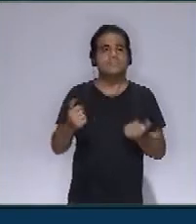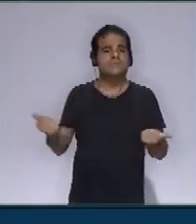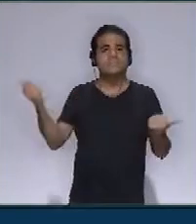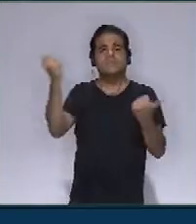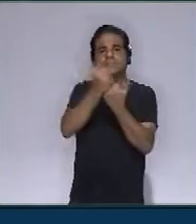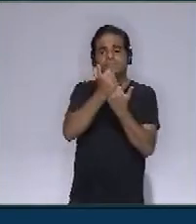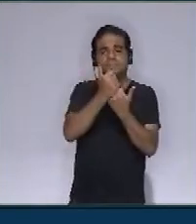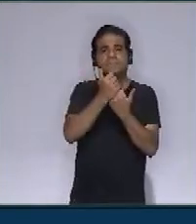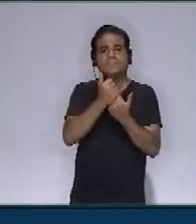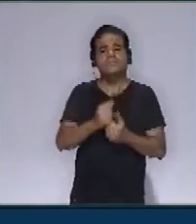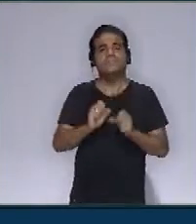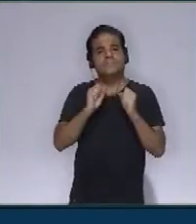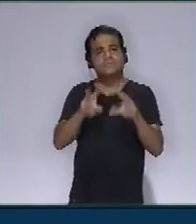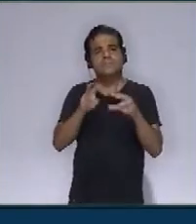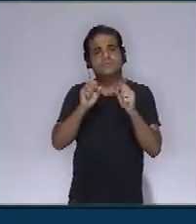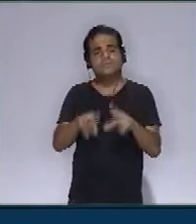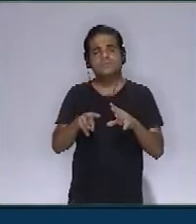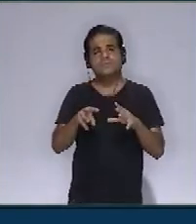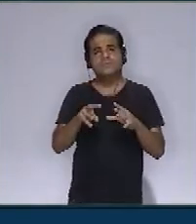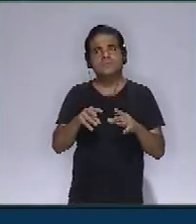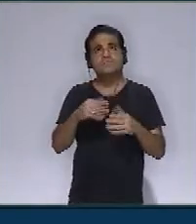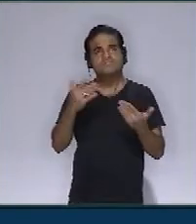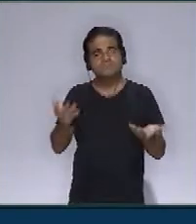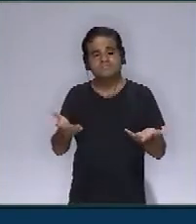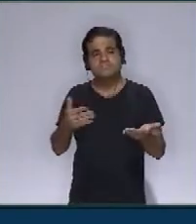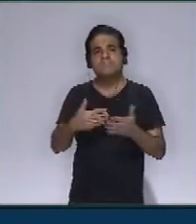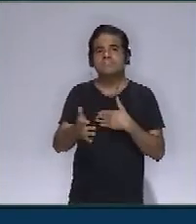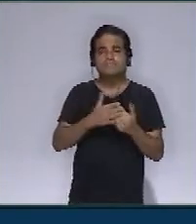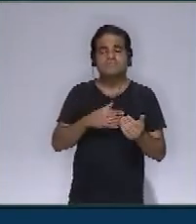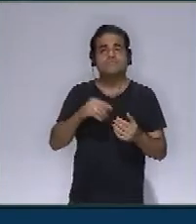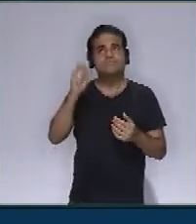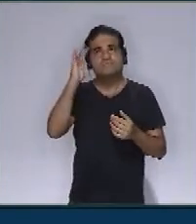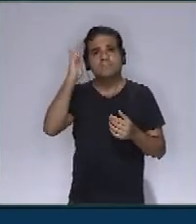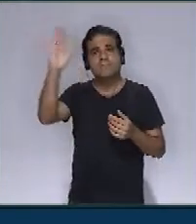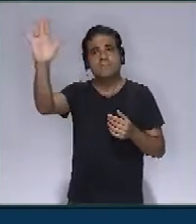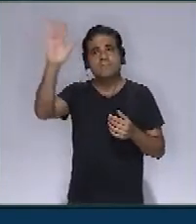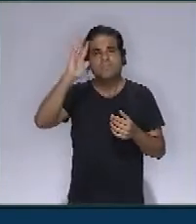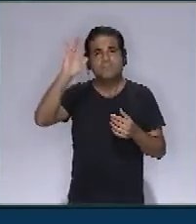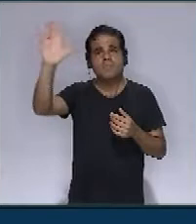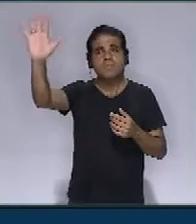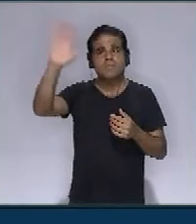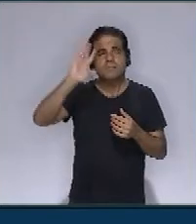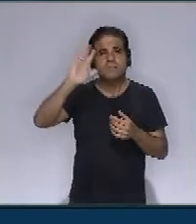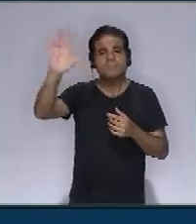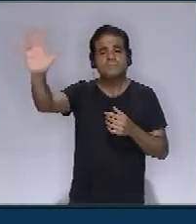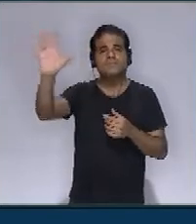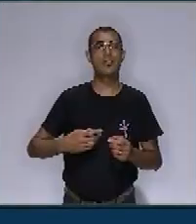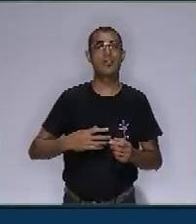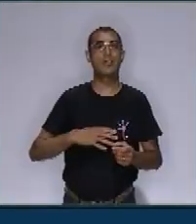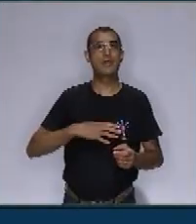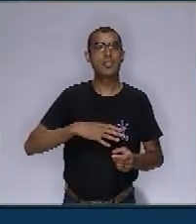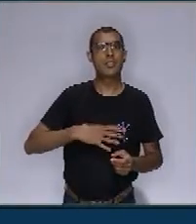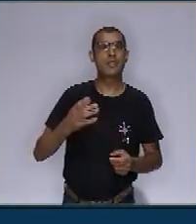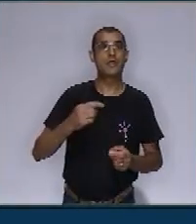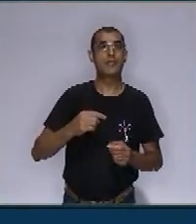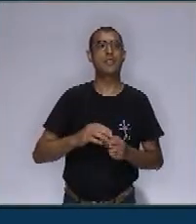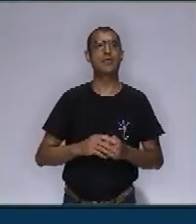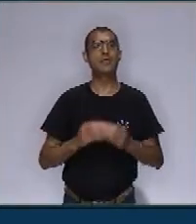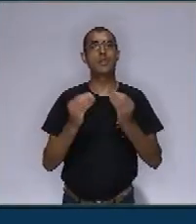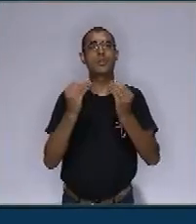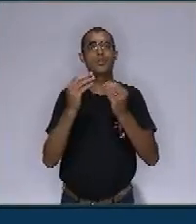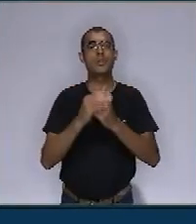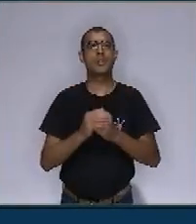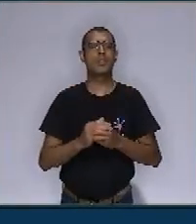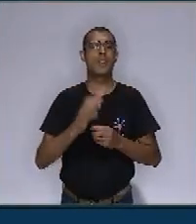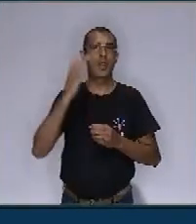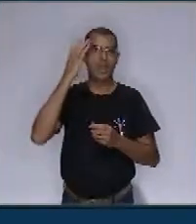qualidade de educação, sobretudo para a retenção e a qualidade da aprendizagem. Bira, eu acho que o que a gente